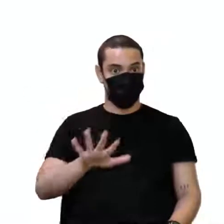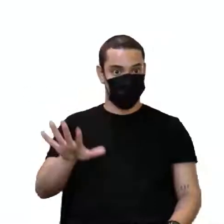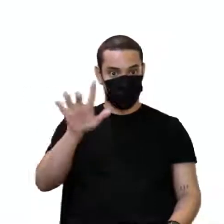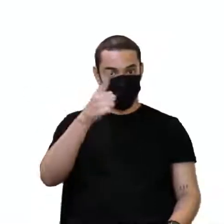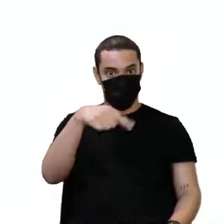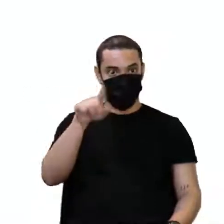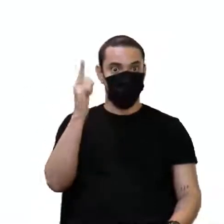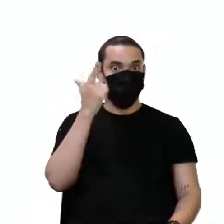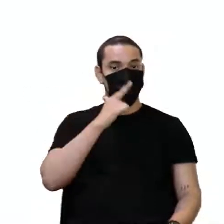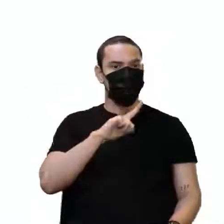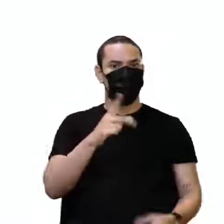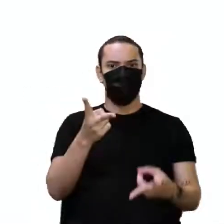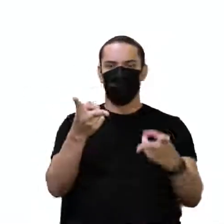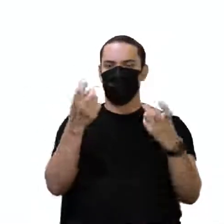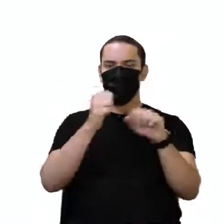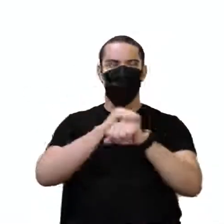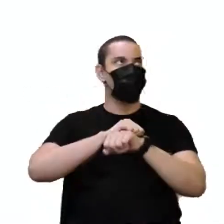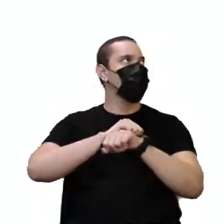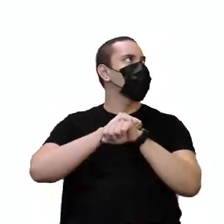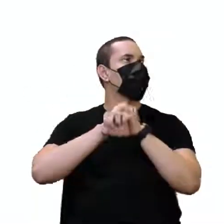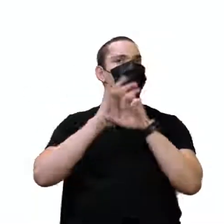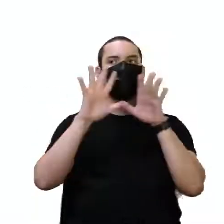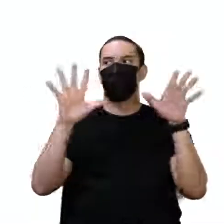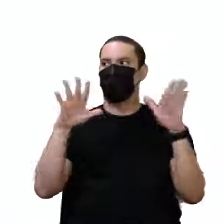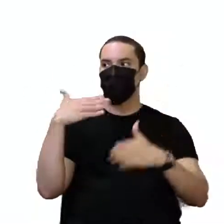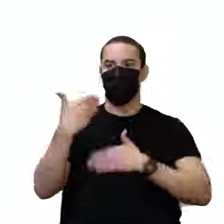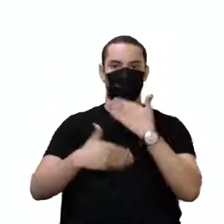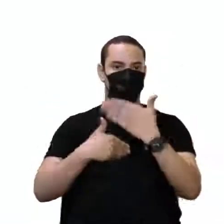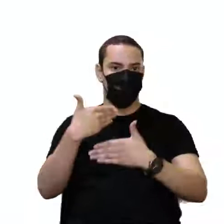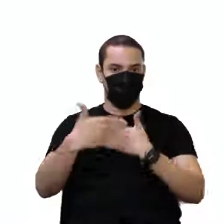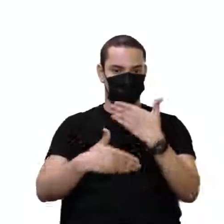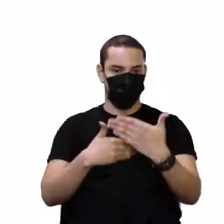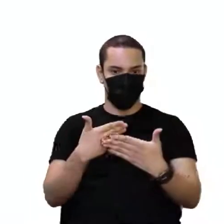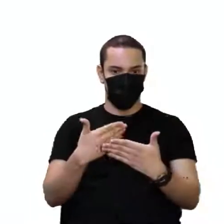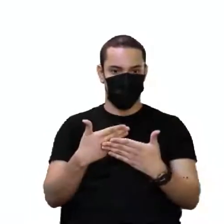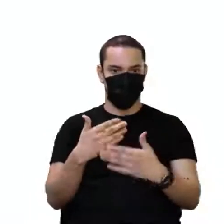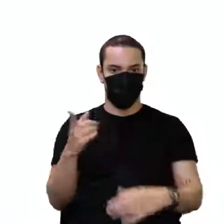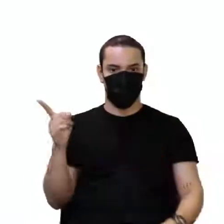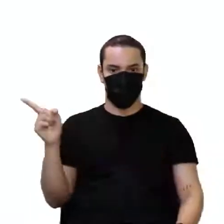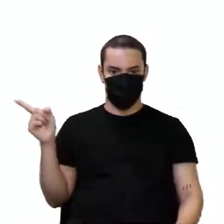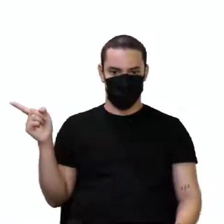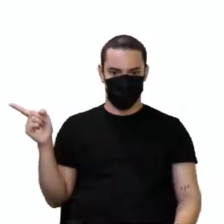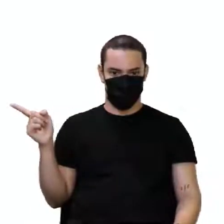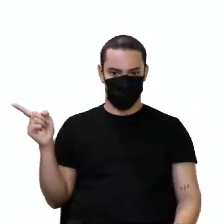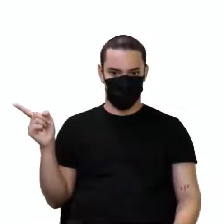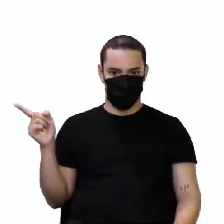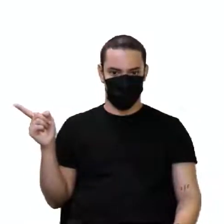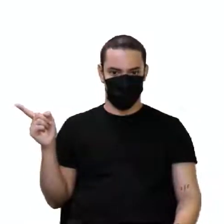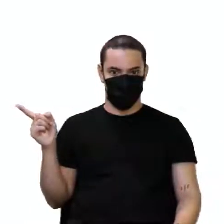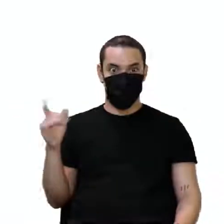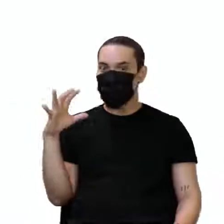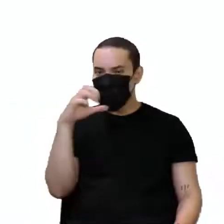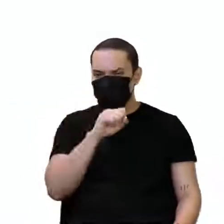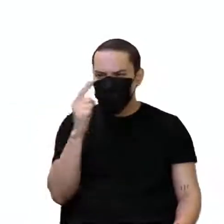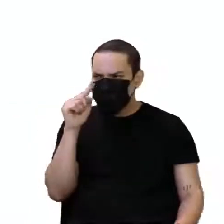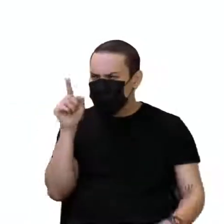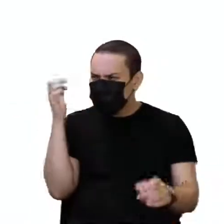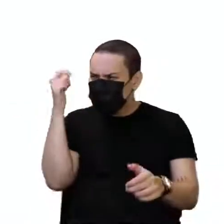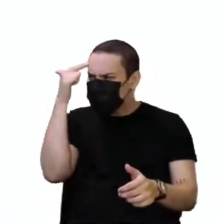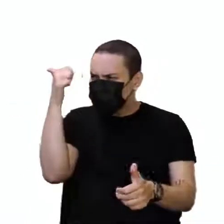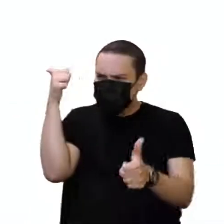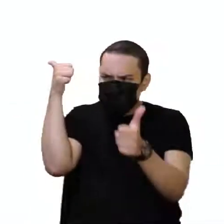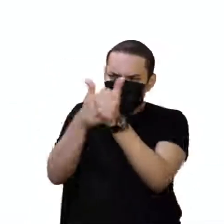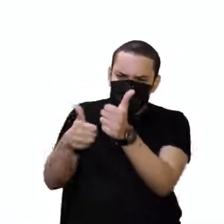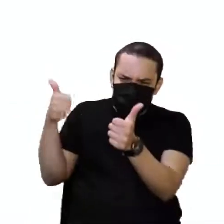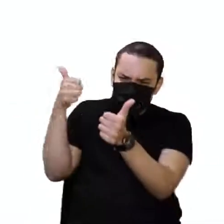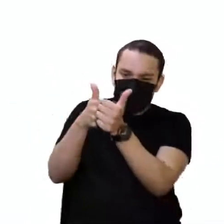consegue perceber nitidamente o processo de camuflagem. Não dá para ver logo, né, rapidamente, esse aracnídeo,